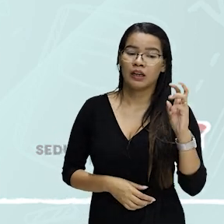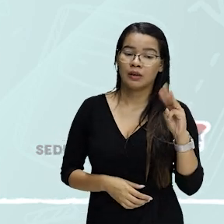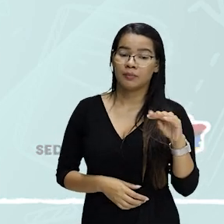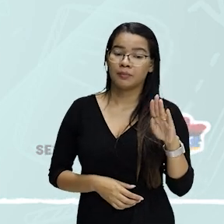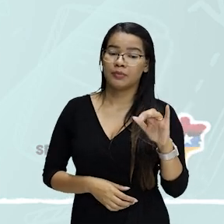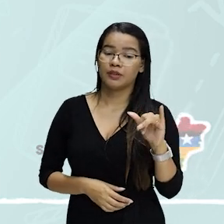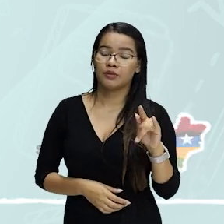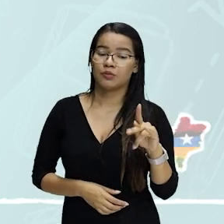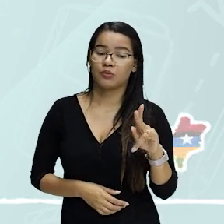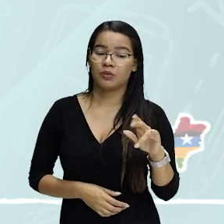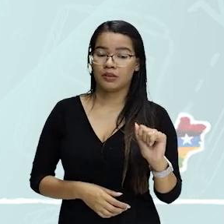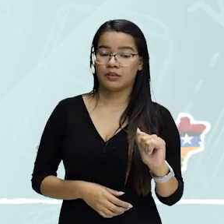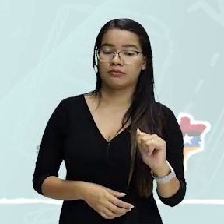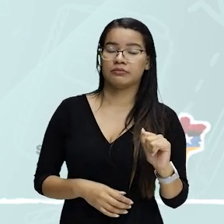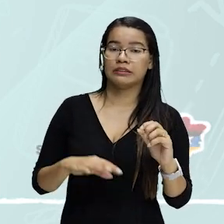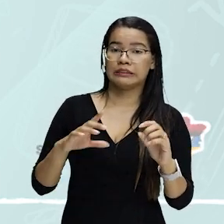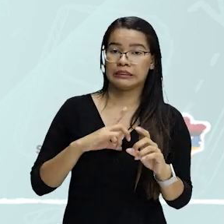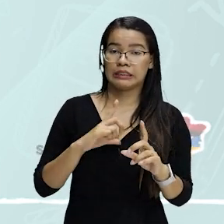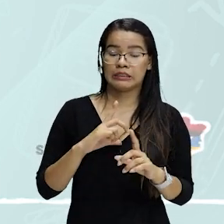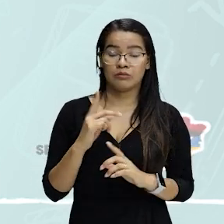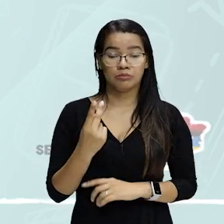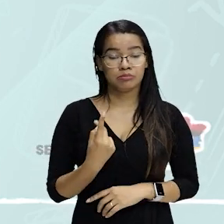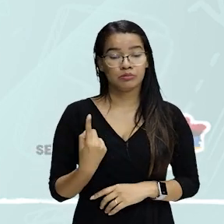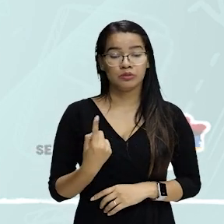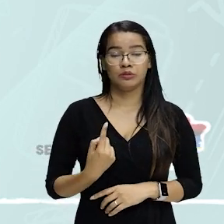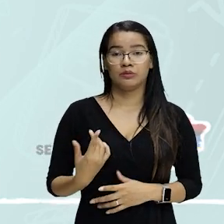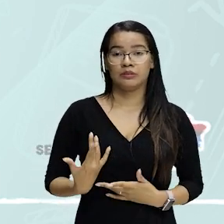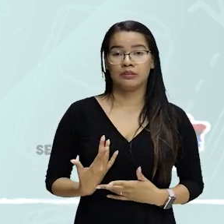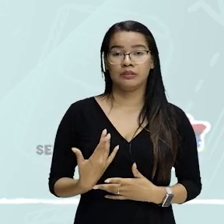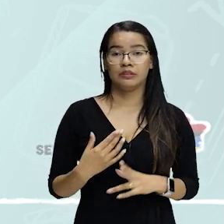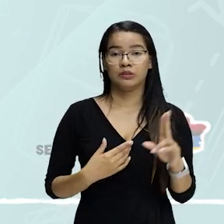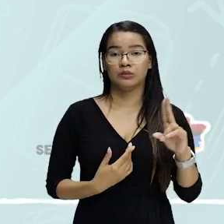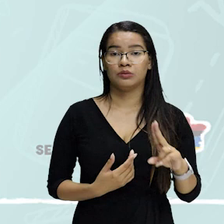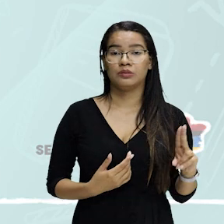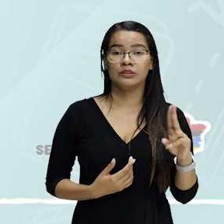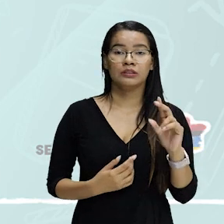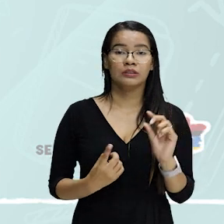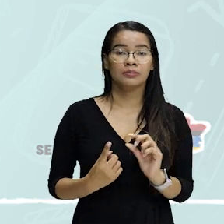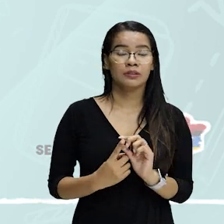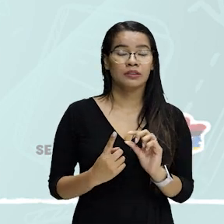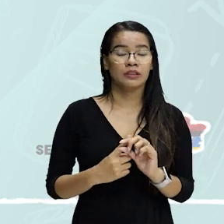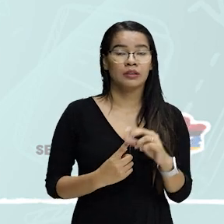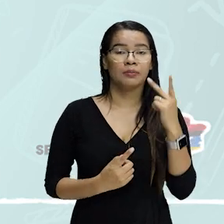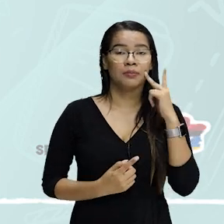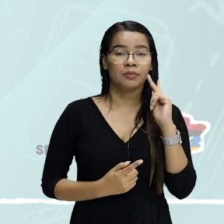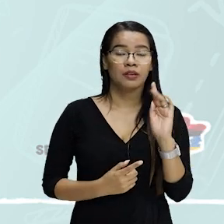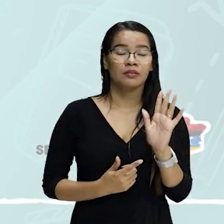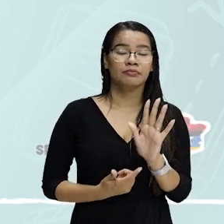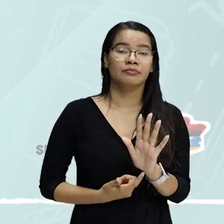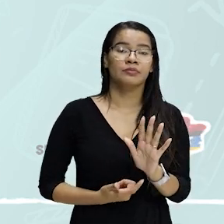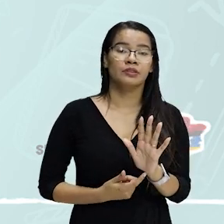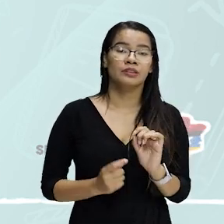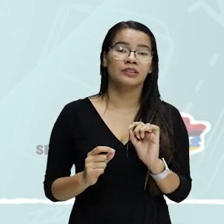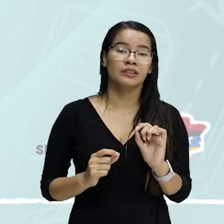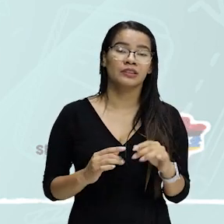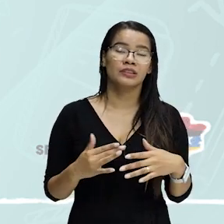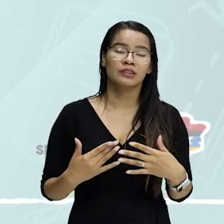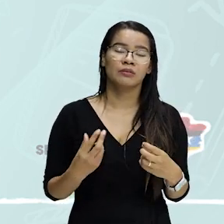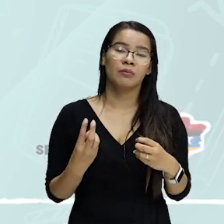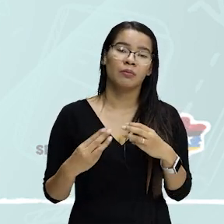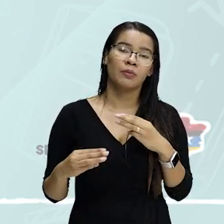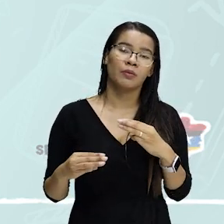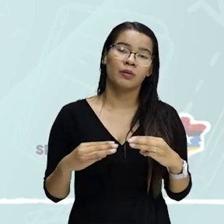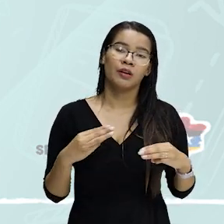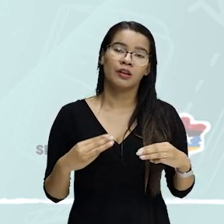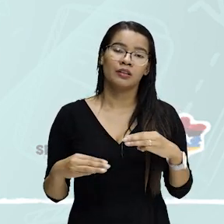ambígua, é carregada de subjetividade. Ele utiliza as palavras para dar esse quê de